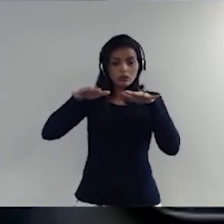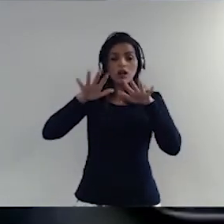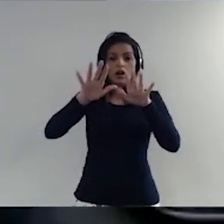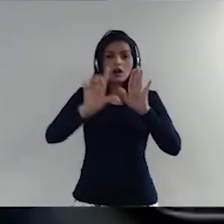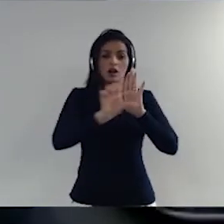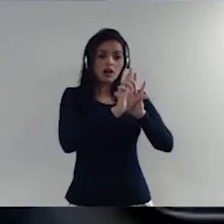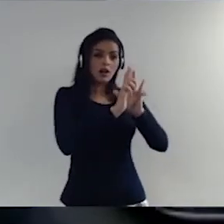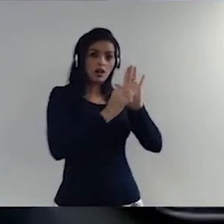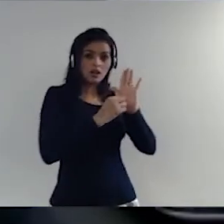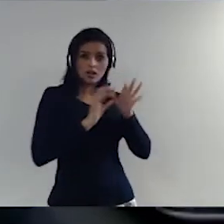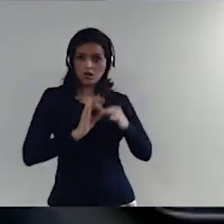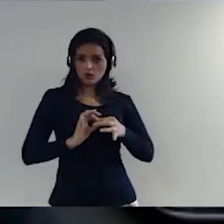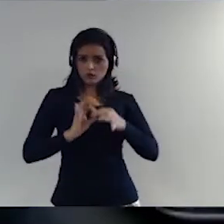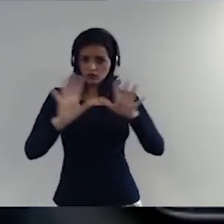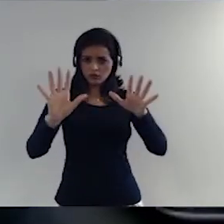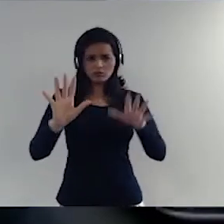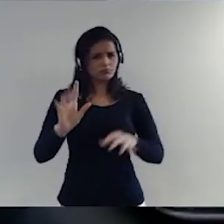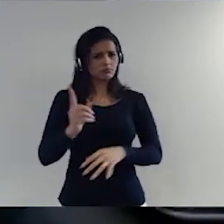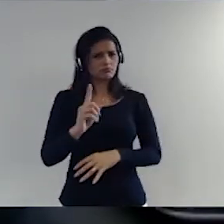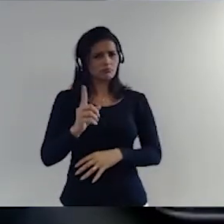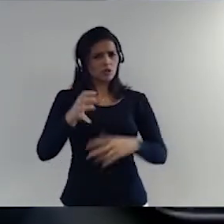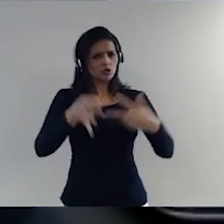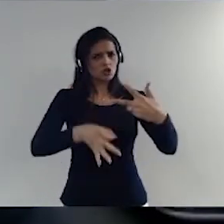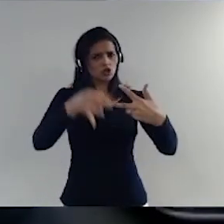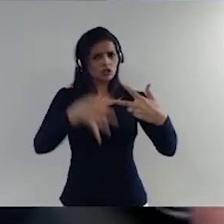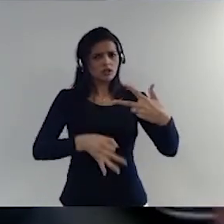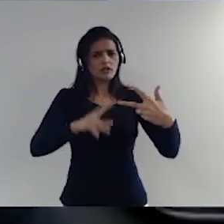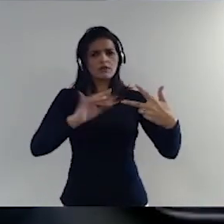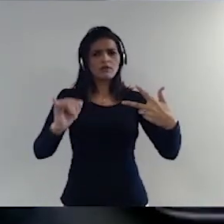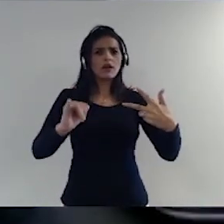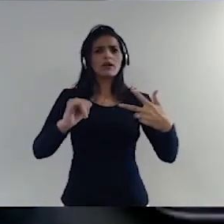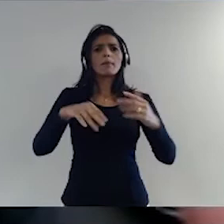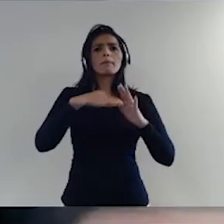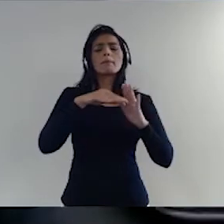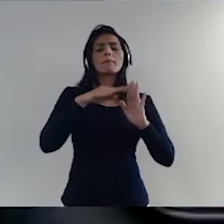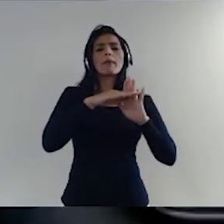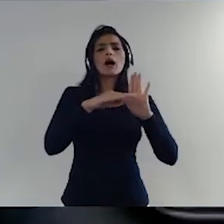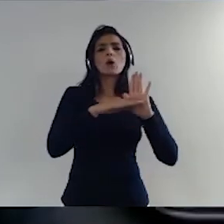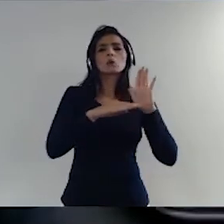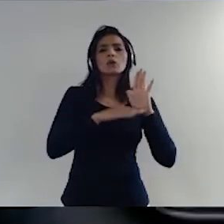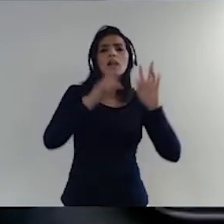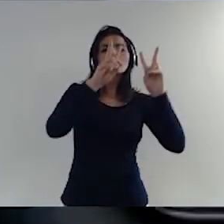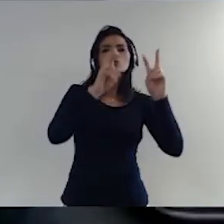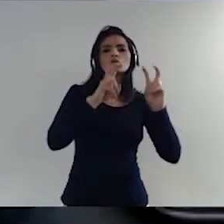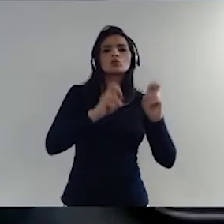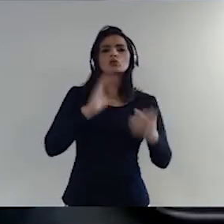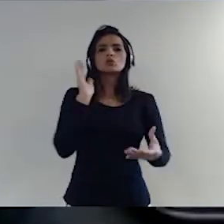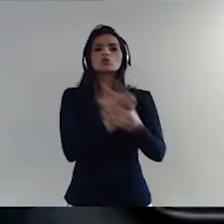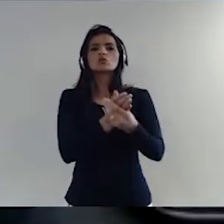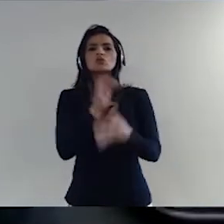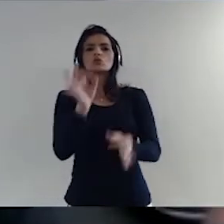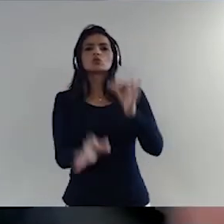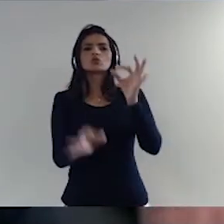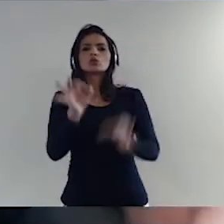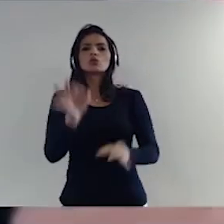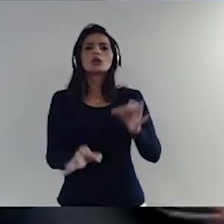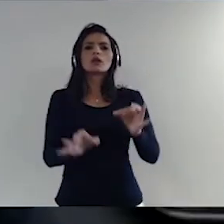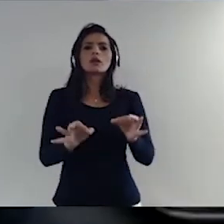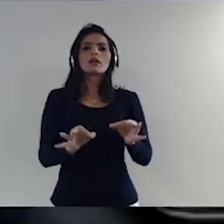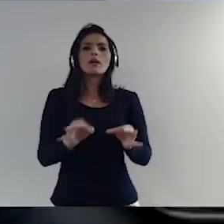não autoriza ao Poder Judiciário designar pautas de audiências ou julgamentos para adentrar